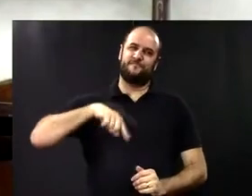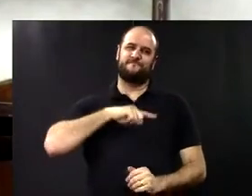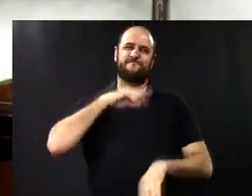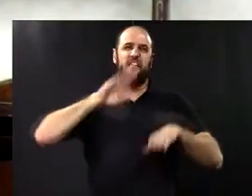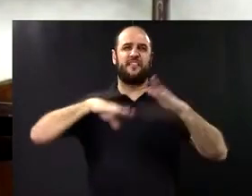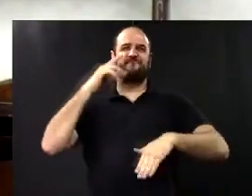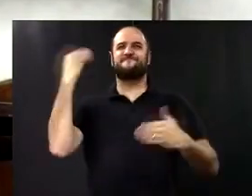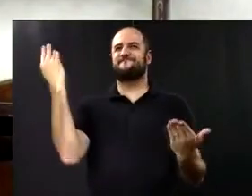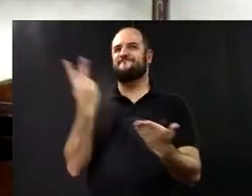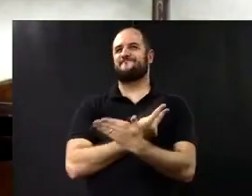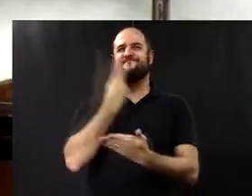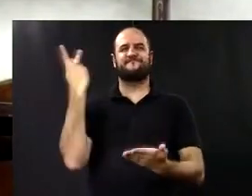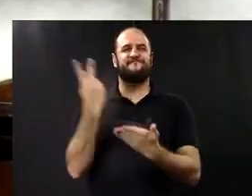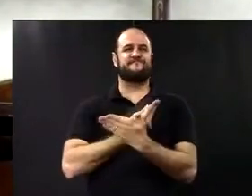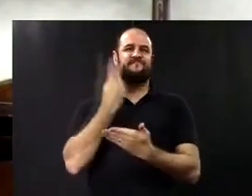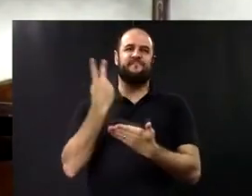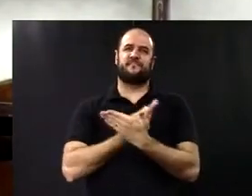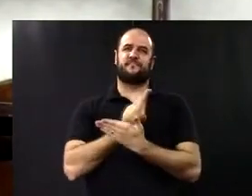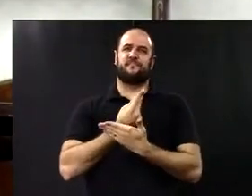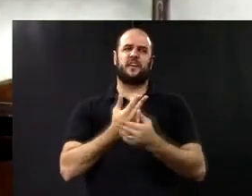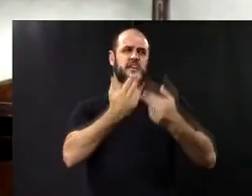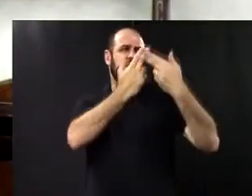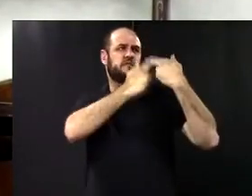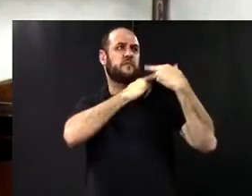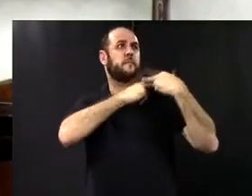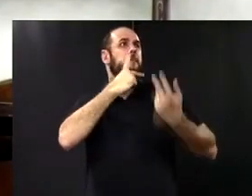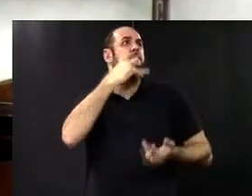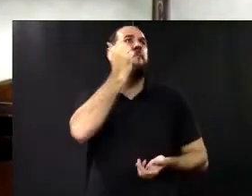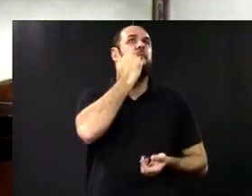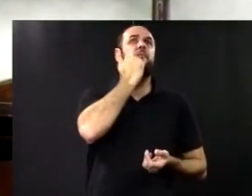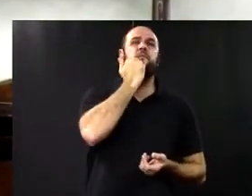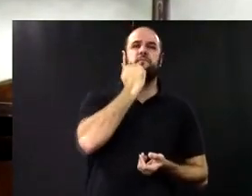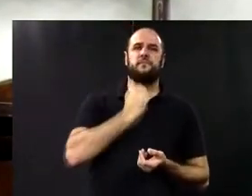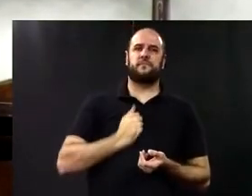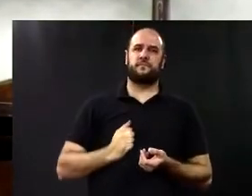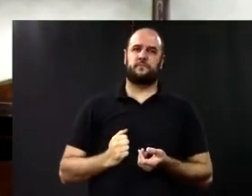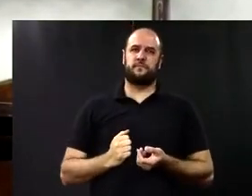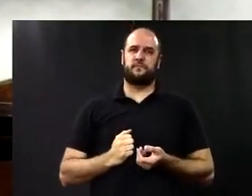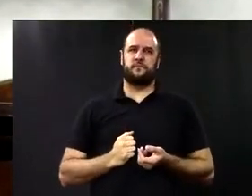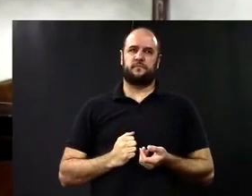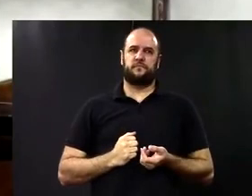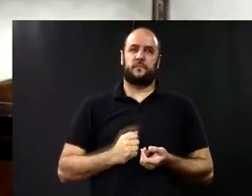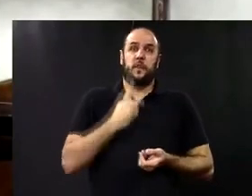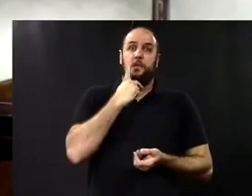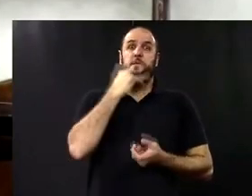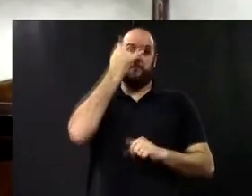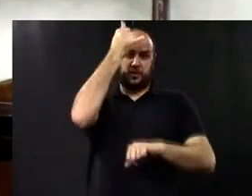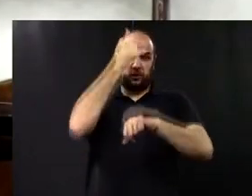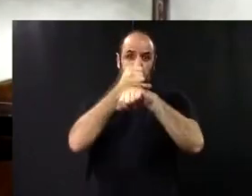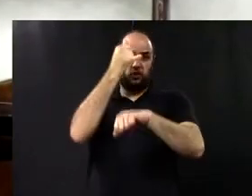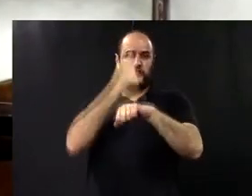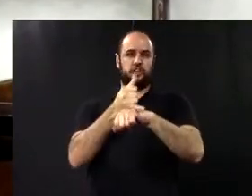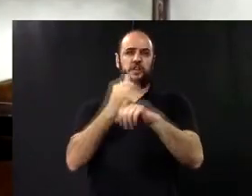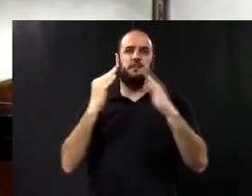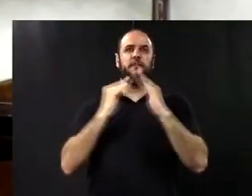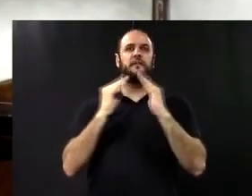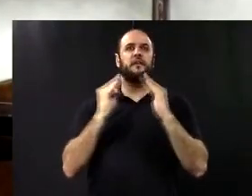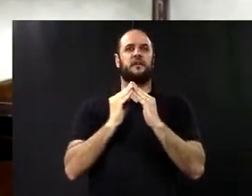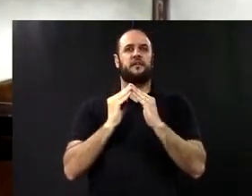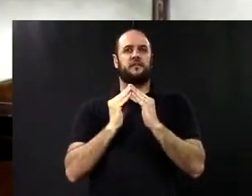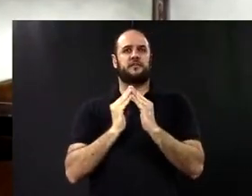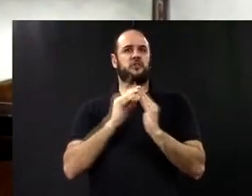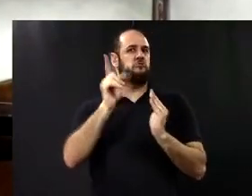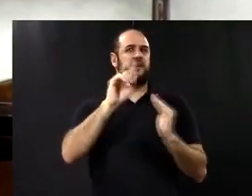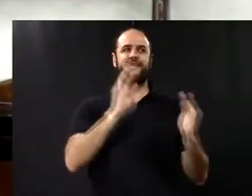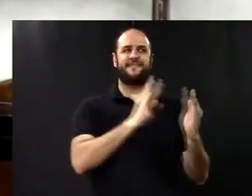missão foi dada por Deus a nós, pais. O cabeça do lar é o pai. Não é a